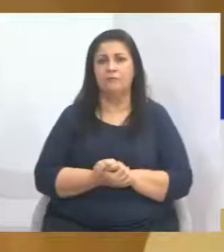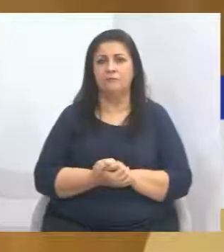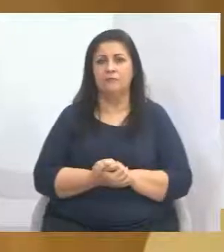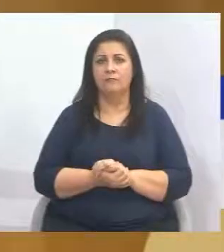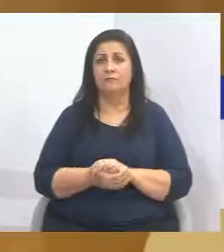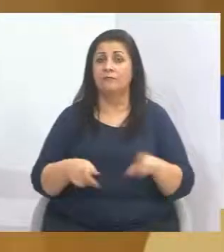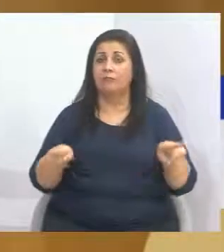incluindo das emenda